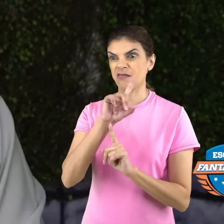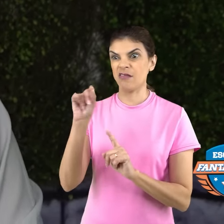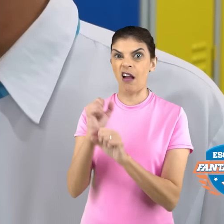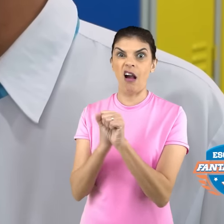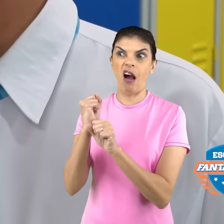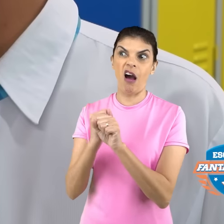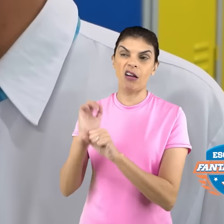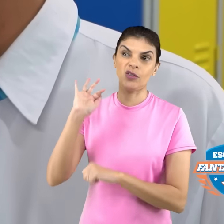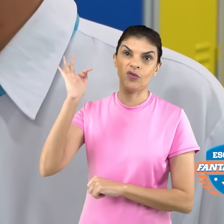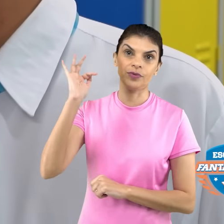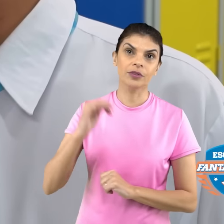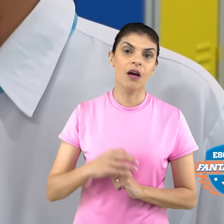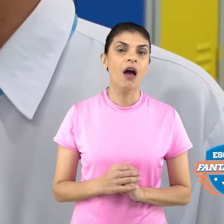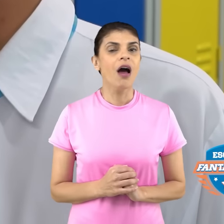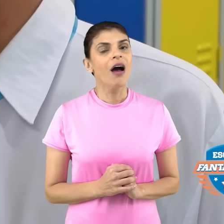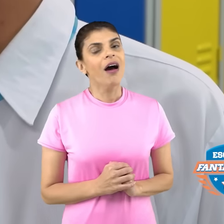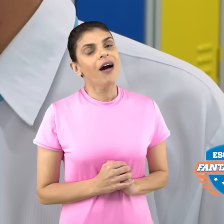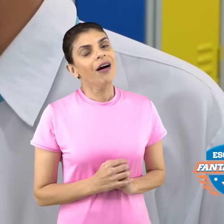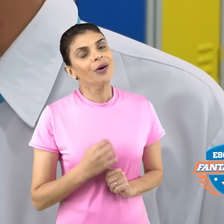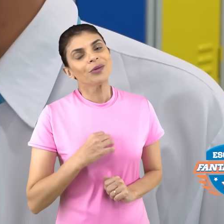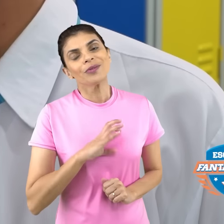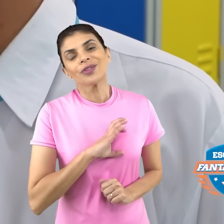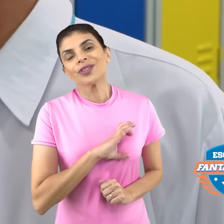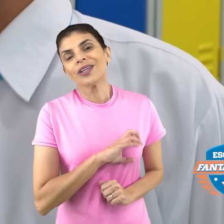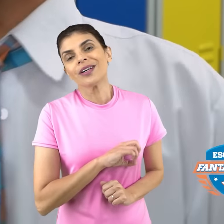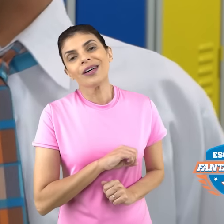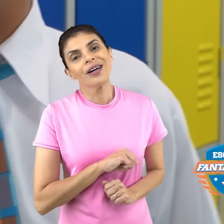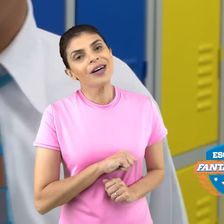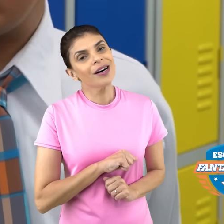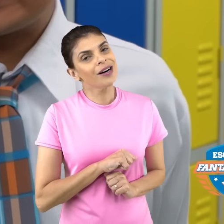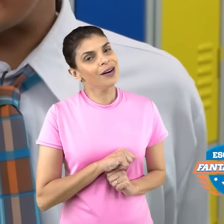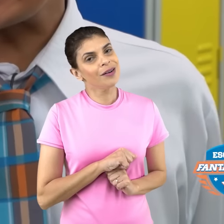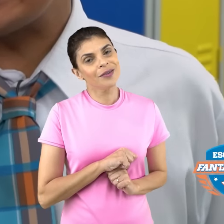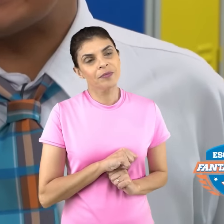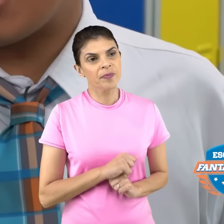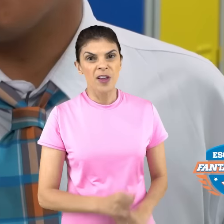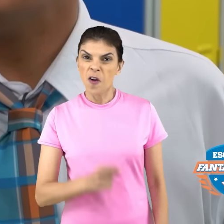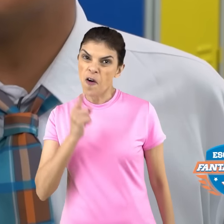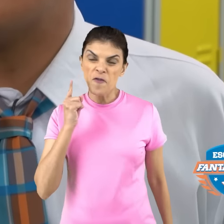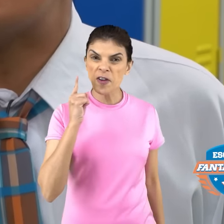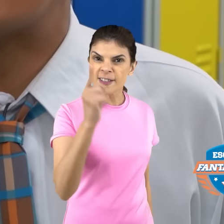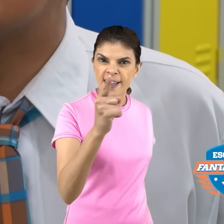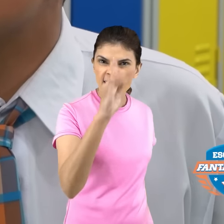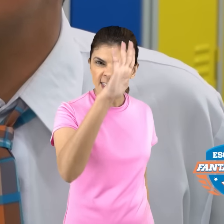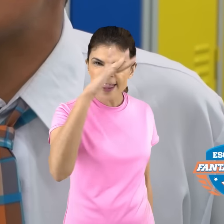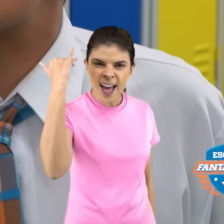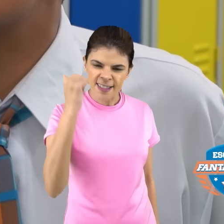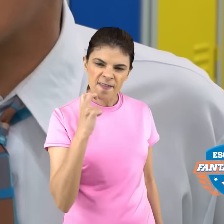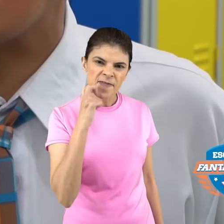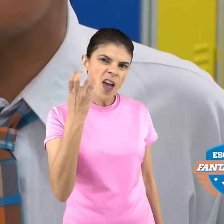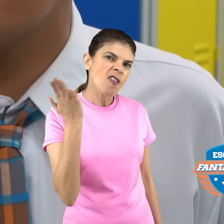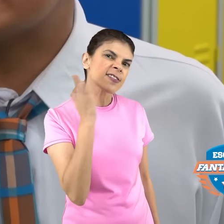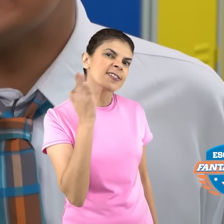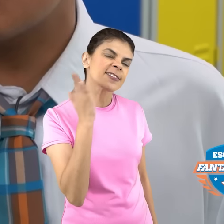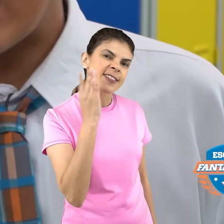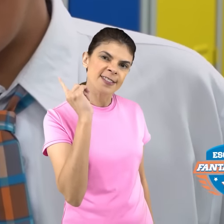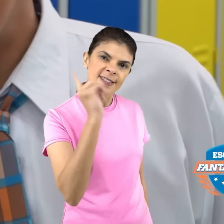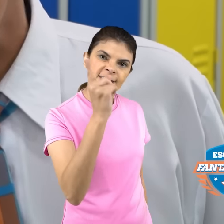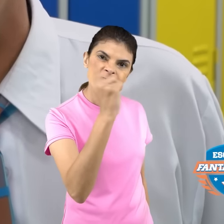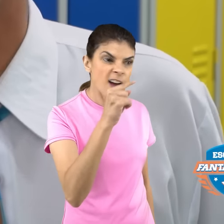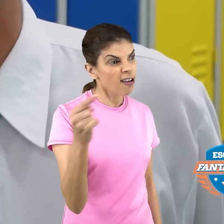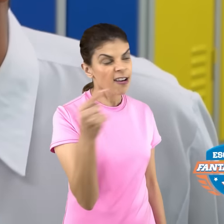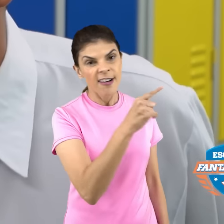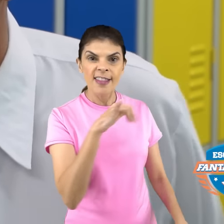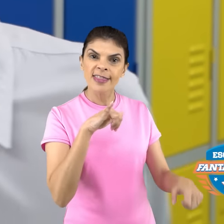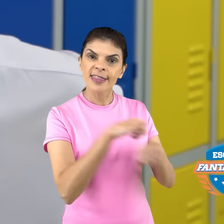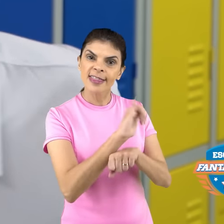anos. Eu te amo, Aninha. E você, Daniel, deveria ter vergonha de fazer isso com a